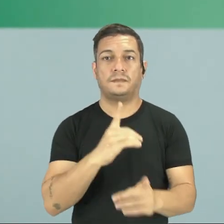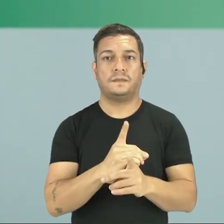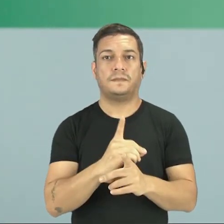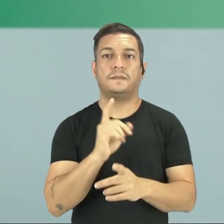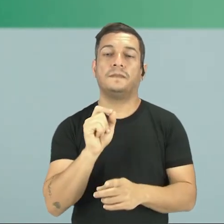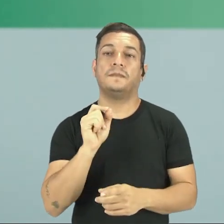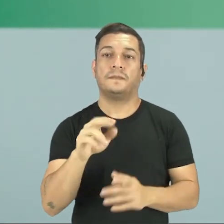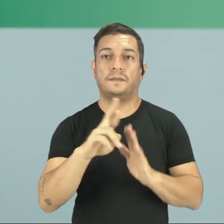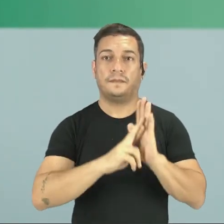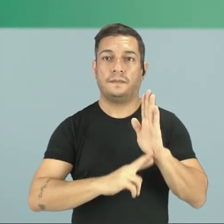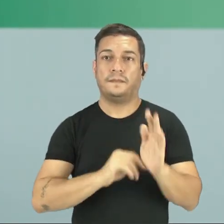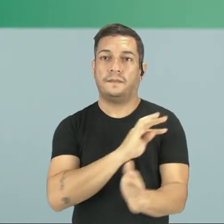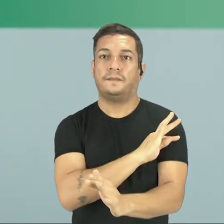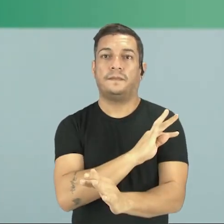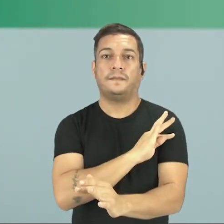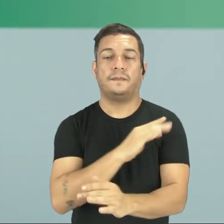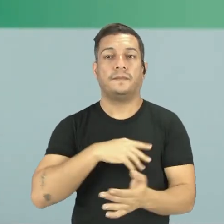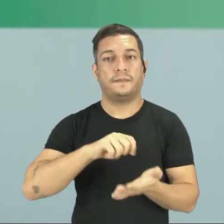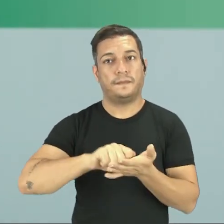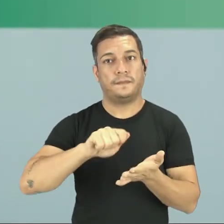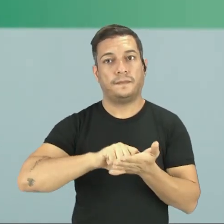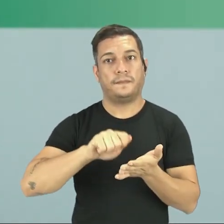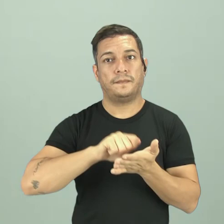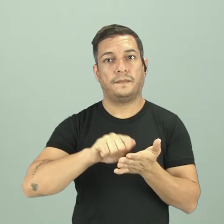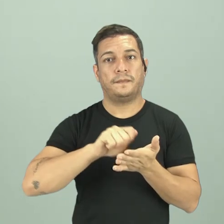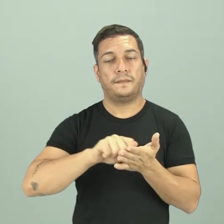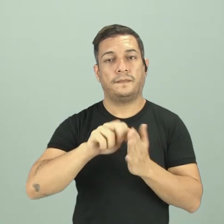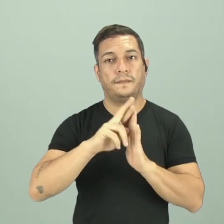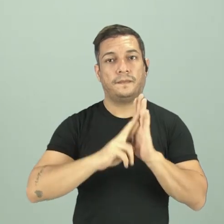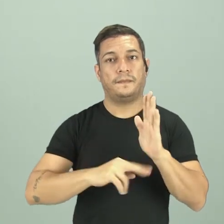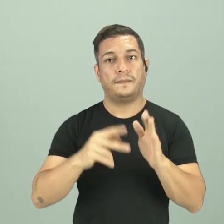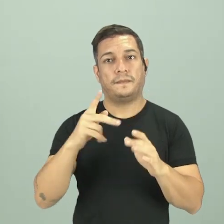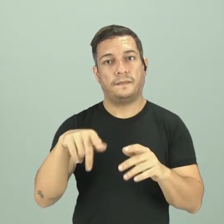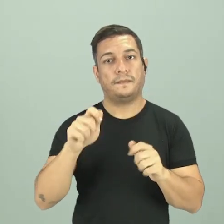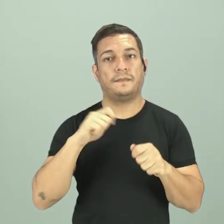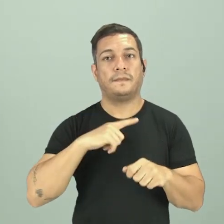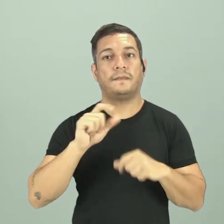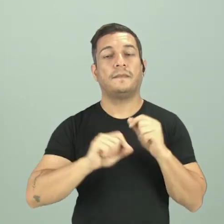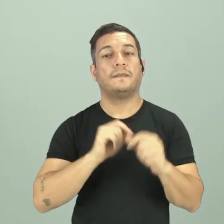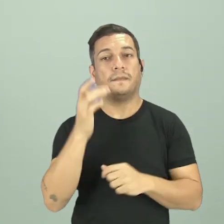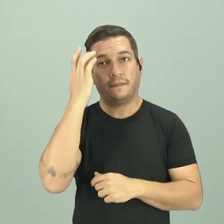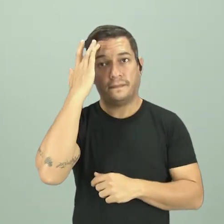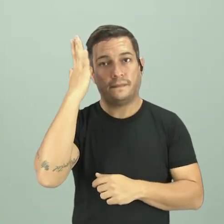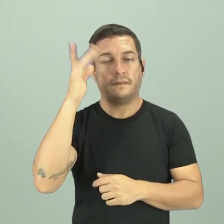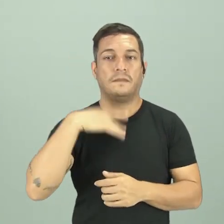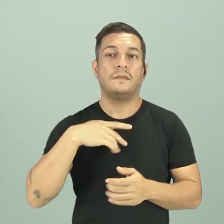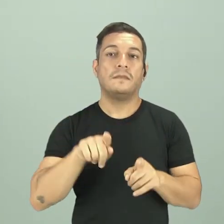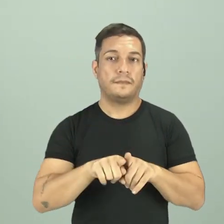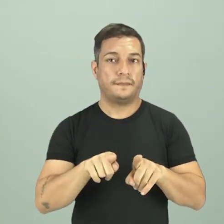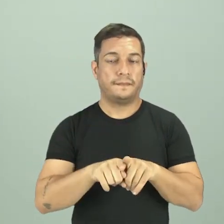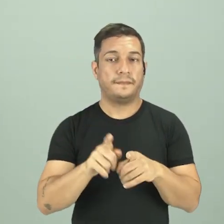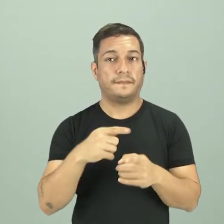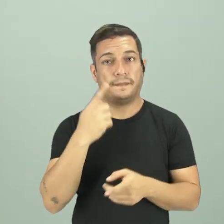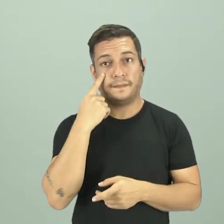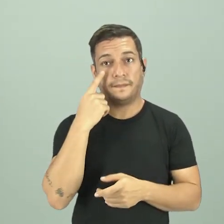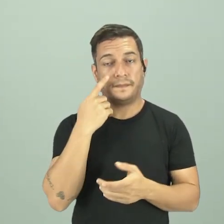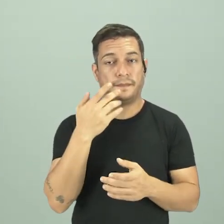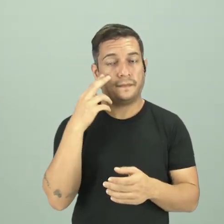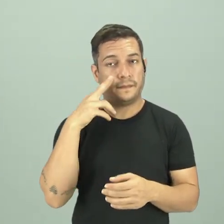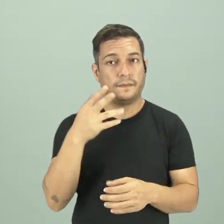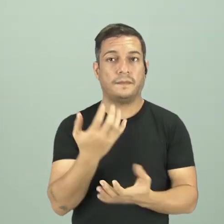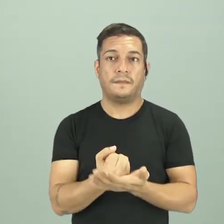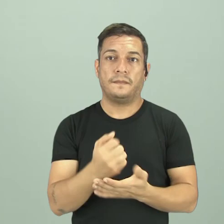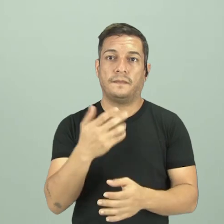técnicas na redação, quando você for escrever o seu texto, você vai ter um pouco mais de facilidade também. Então reveja essa aula,